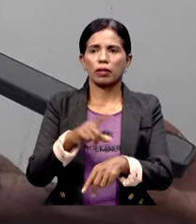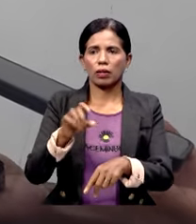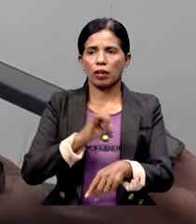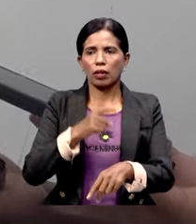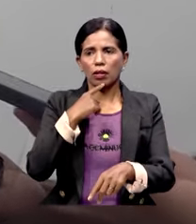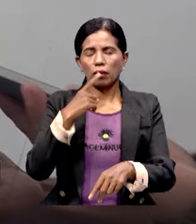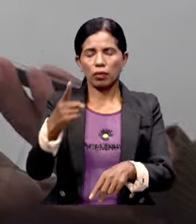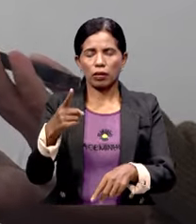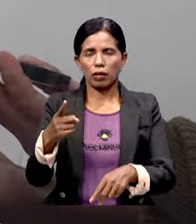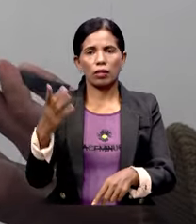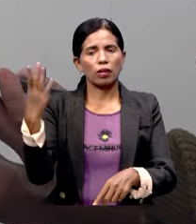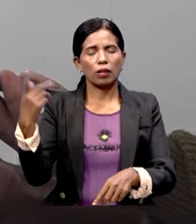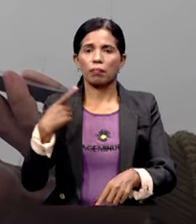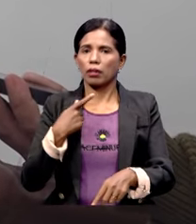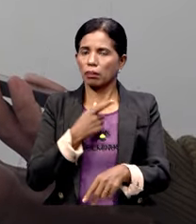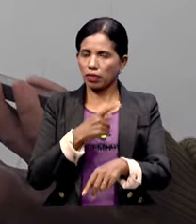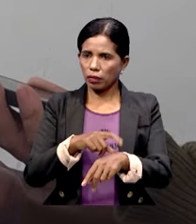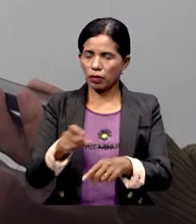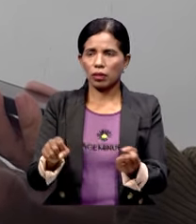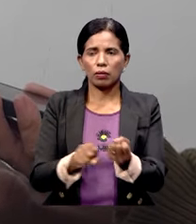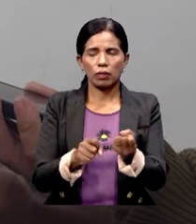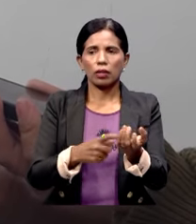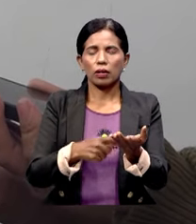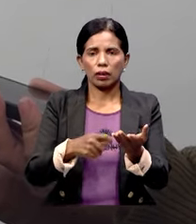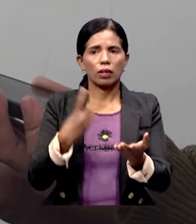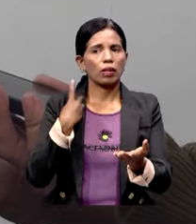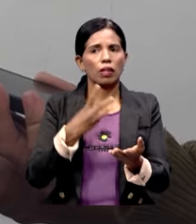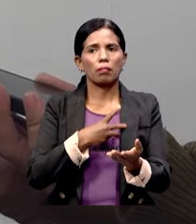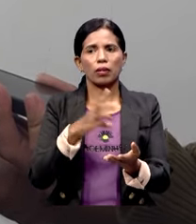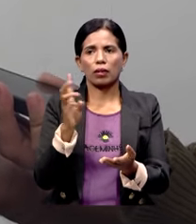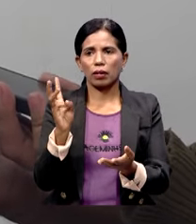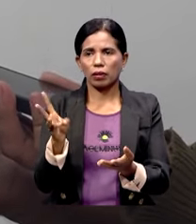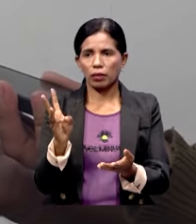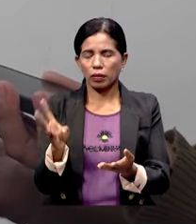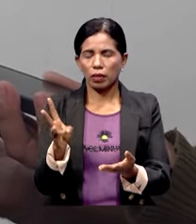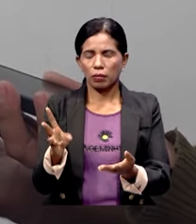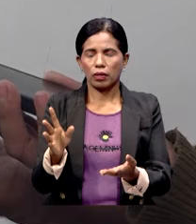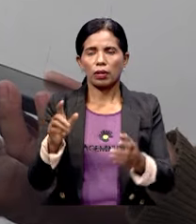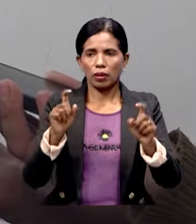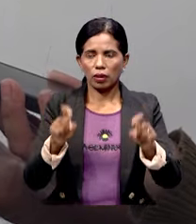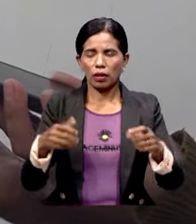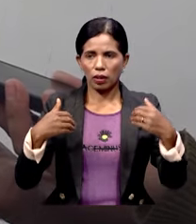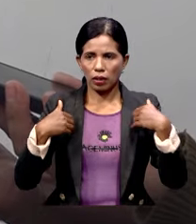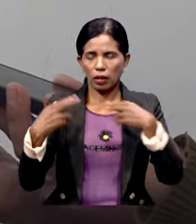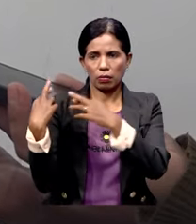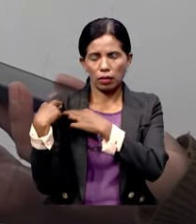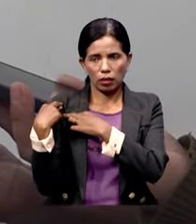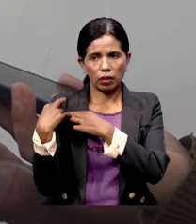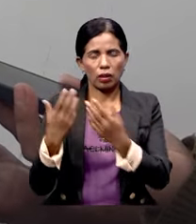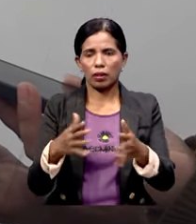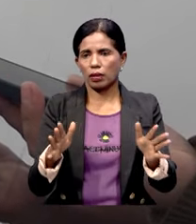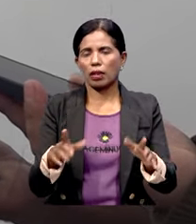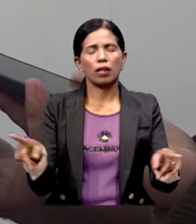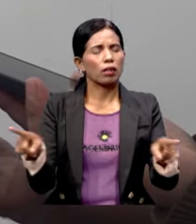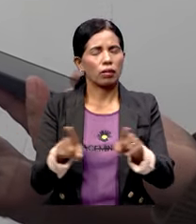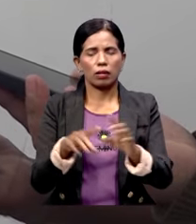atetia tia plenaria ba apoio técnico mos ami na nulo resilima tem que responsabilidade é nessa se ela coi mail é botida